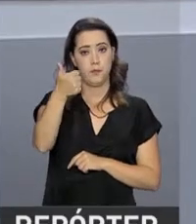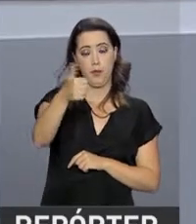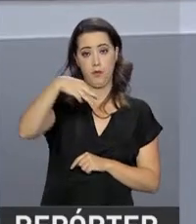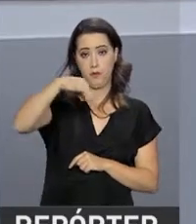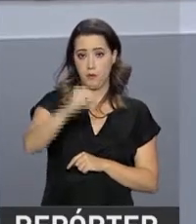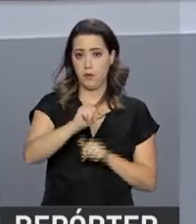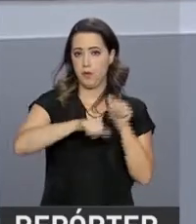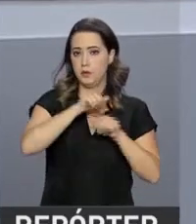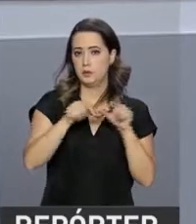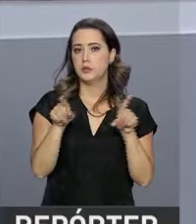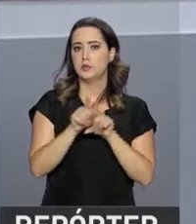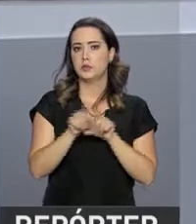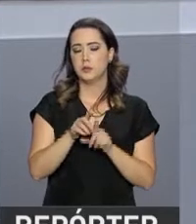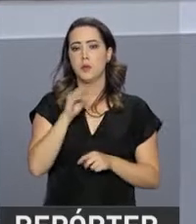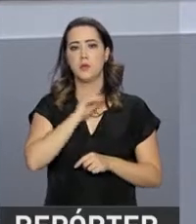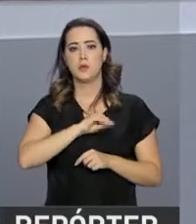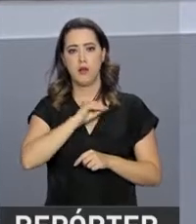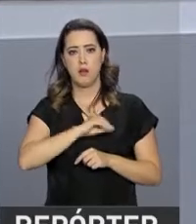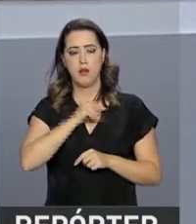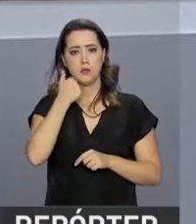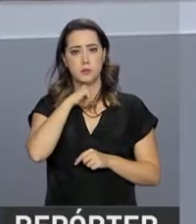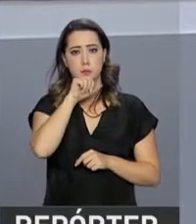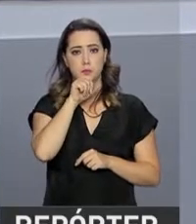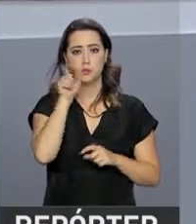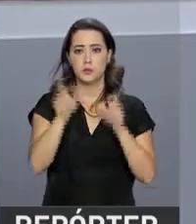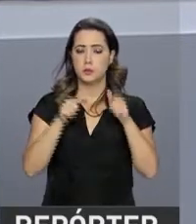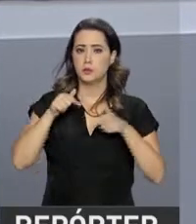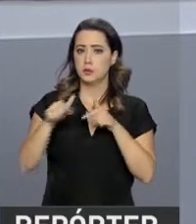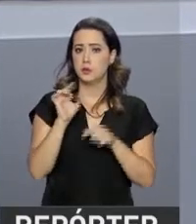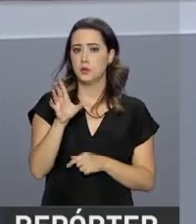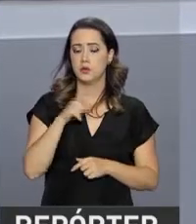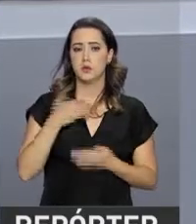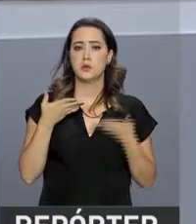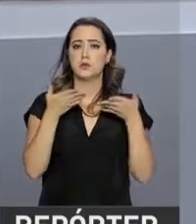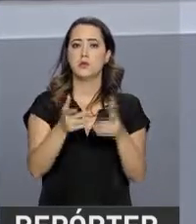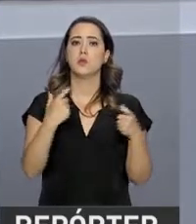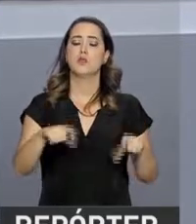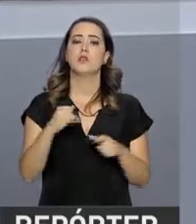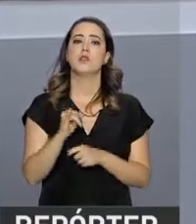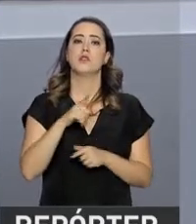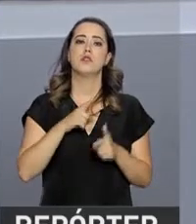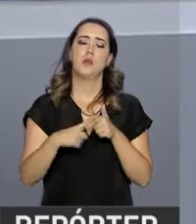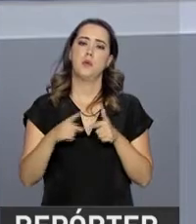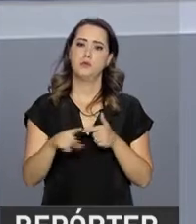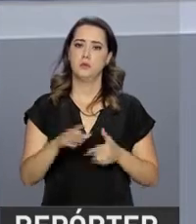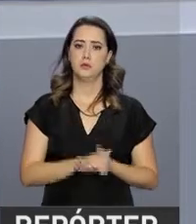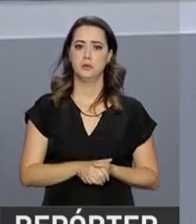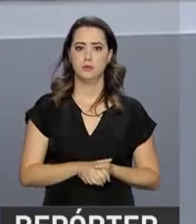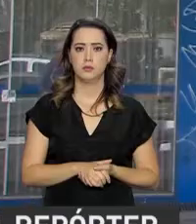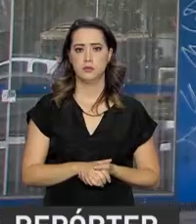de maio. A mudança vale também para o salário maternidade. Os trabalhadores só terão de comparecer ao local se houver alguma